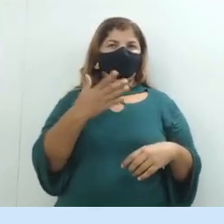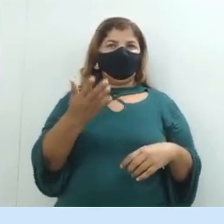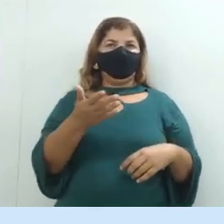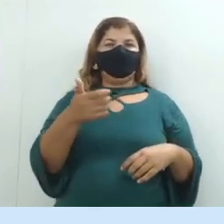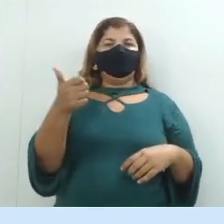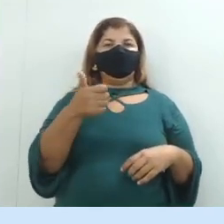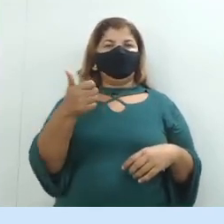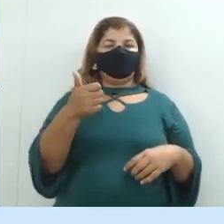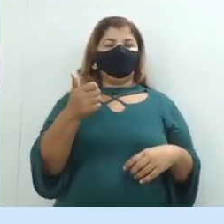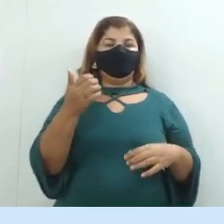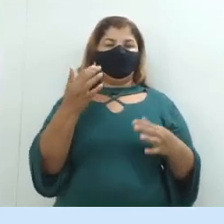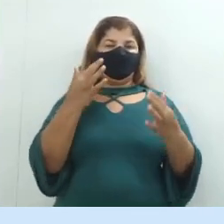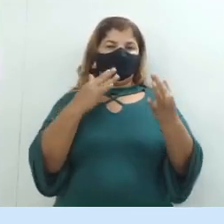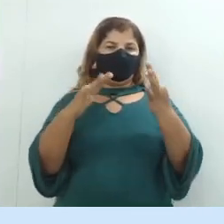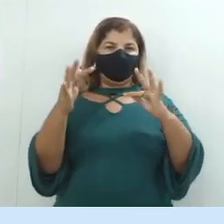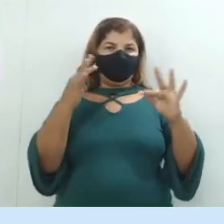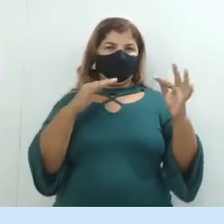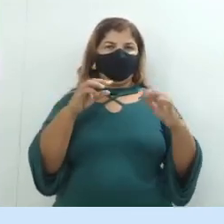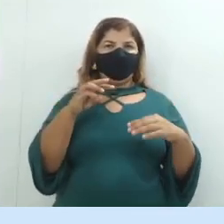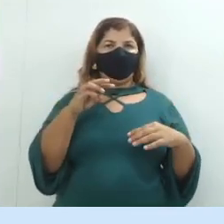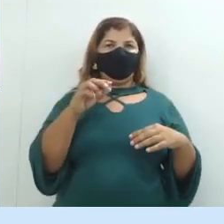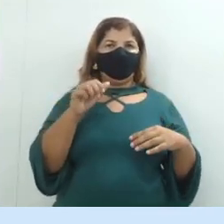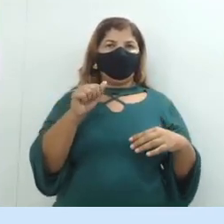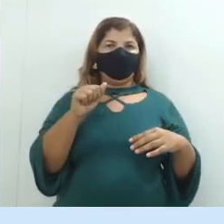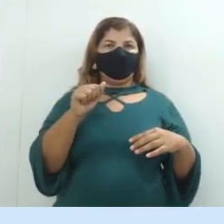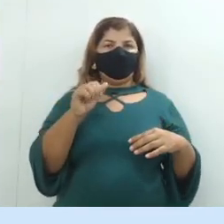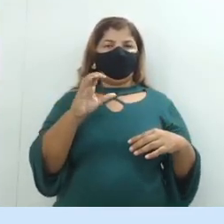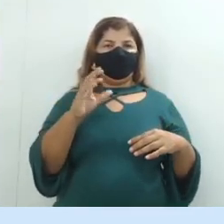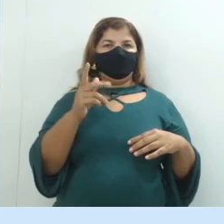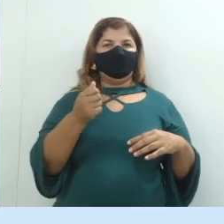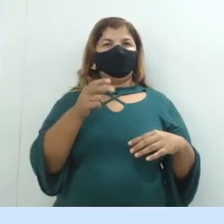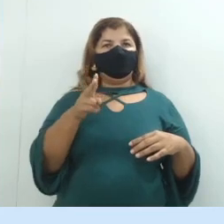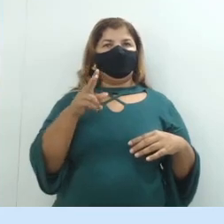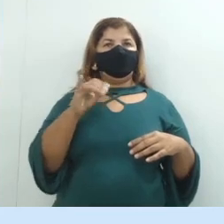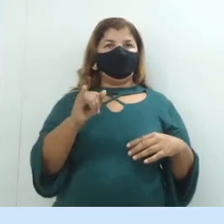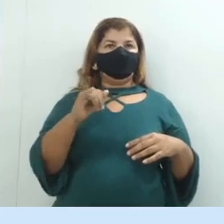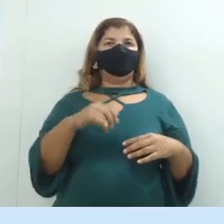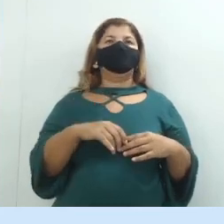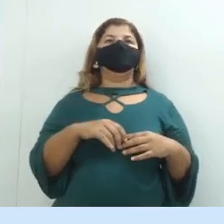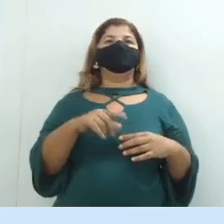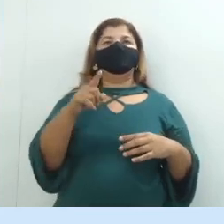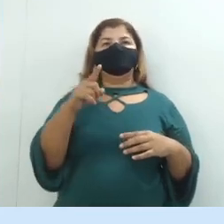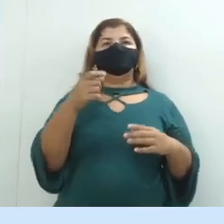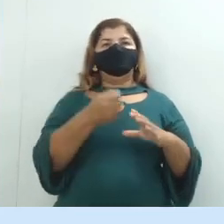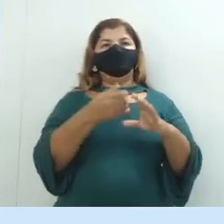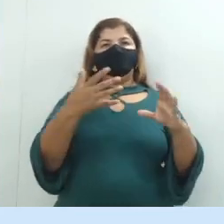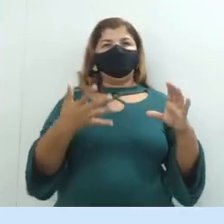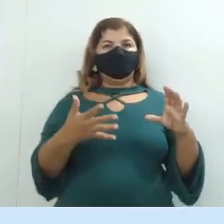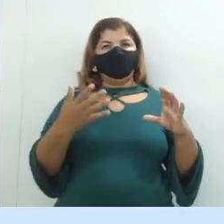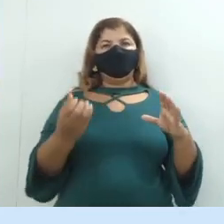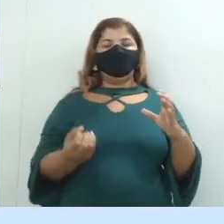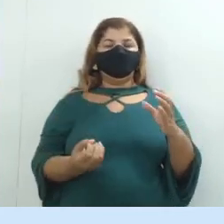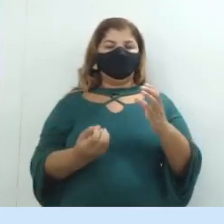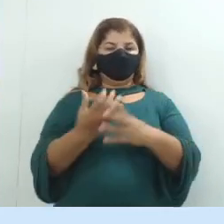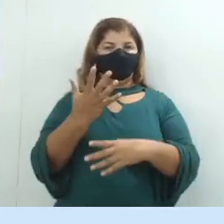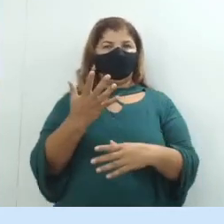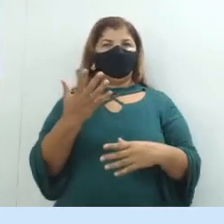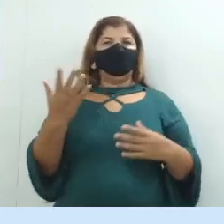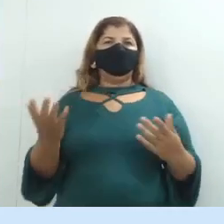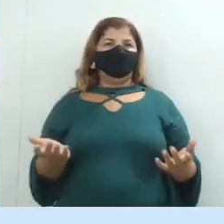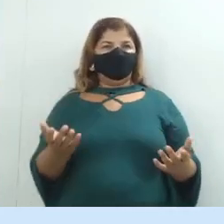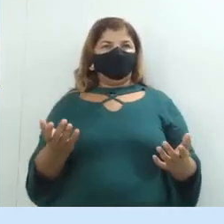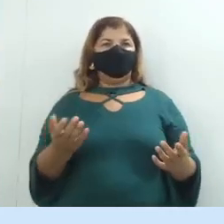Filosofia. Então, a leitura do trecho nos permite identificar características do Renascimento. Olha aí, a leitura